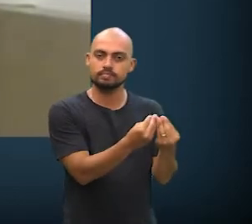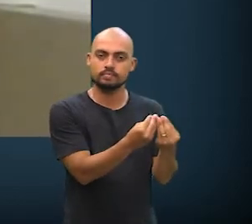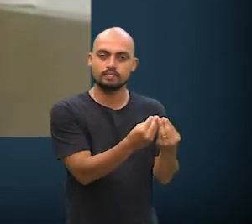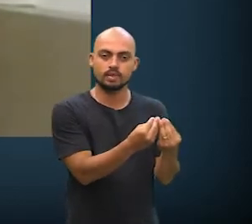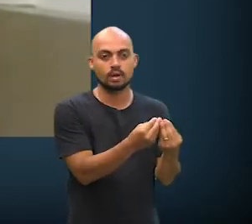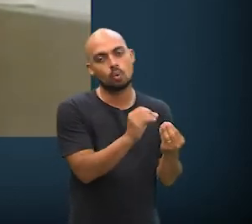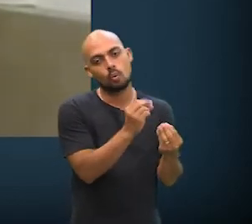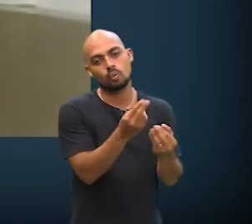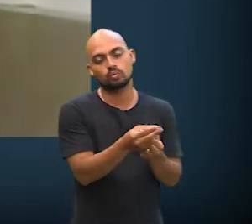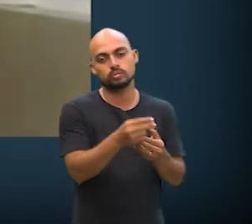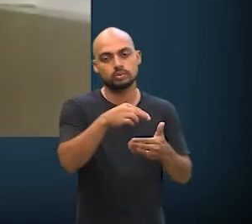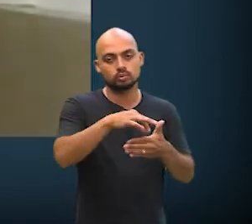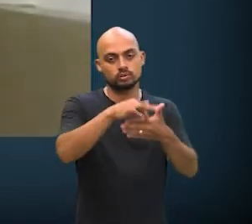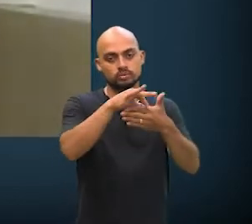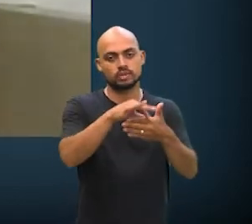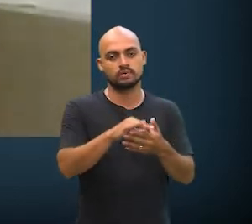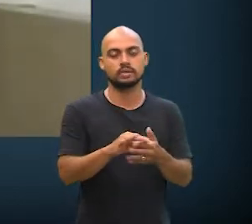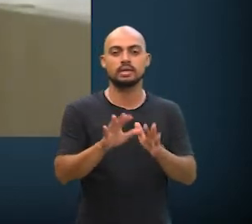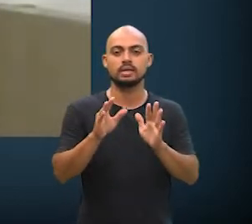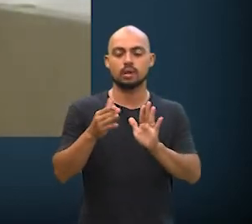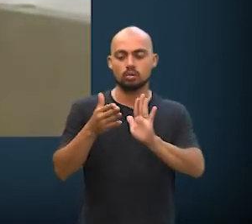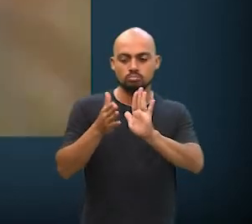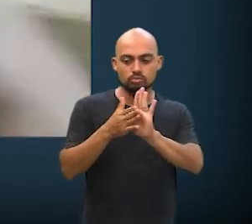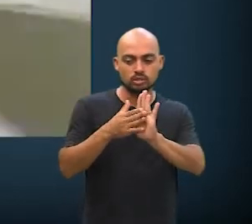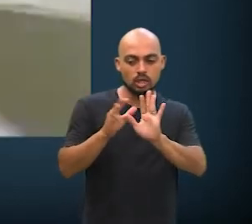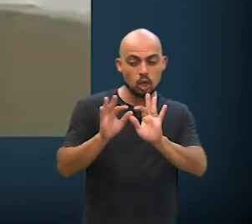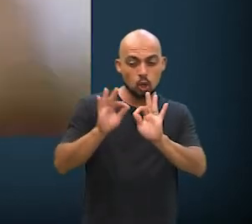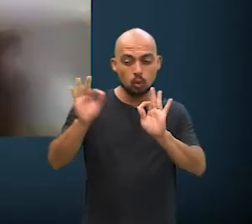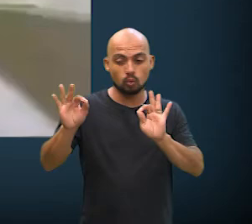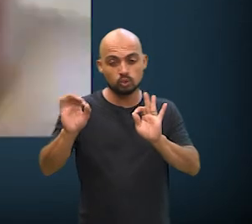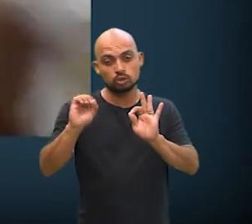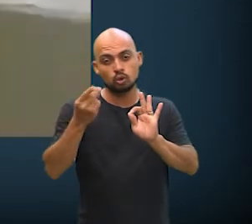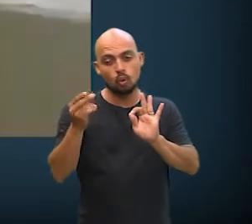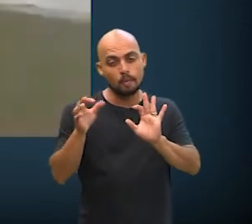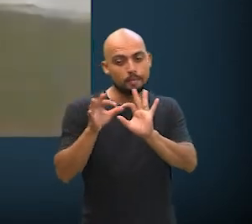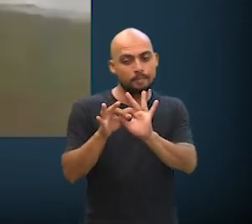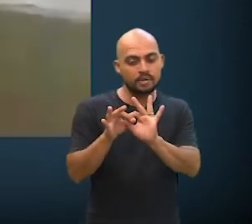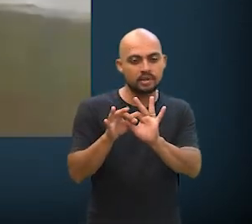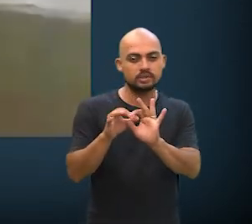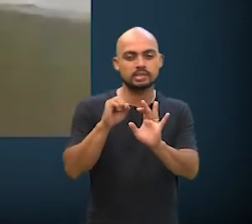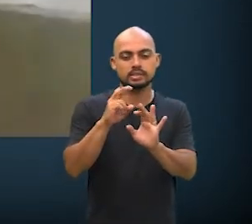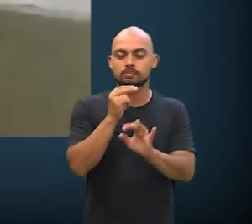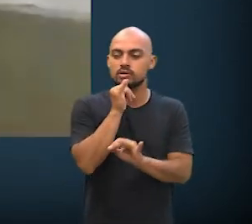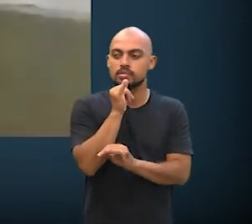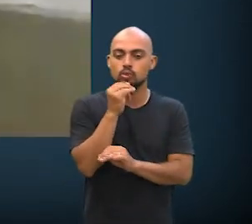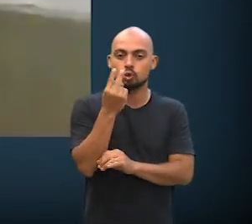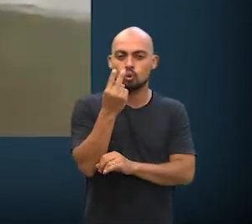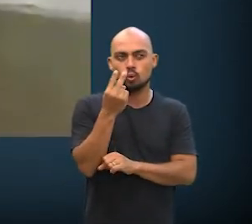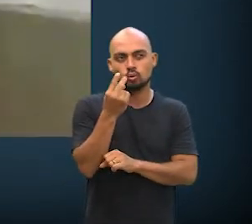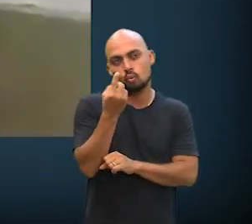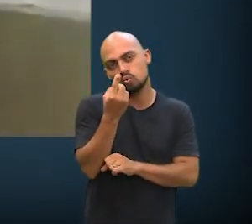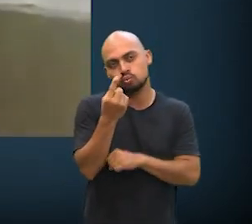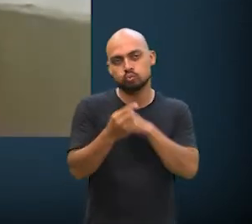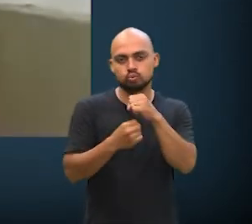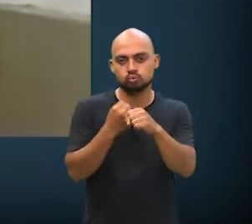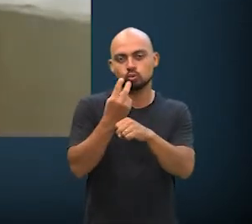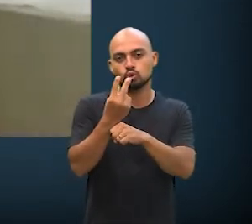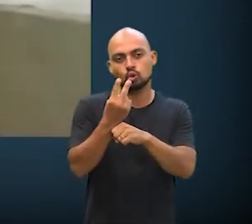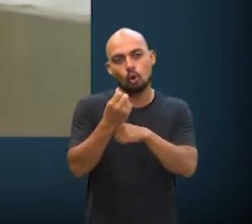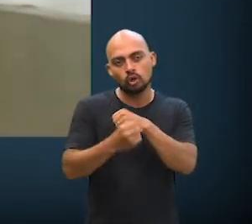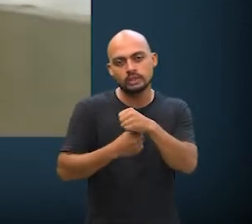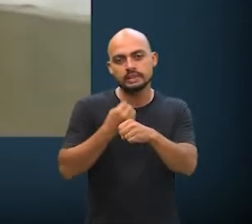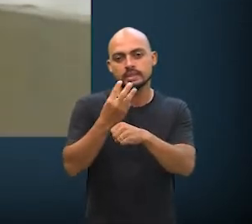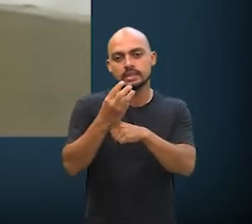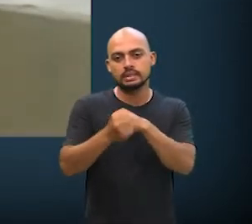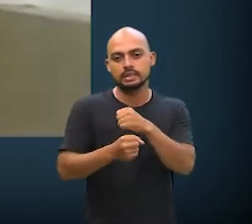gente vai saber se está longe ou não o propósito, se ao longo de 1, 2, 3 anos, a pessoa começa a perder a